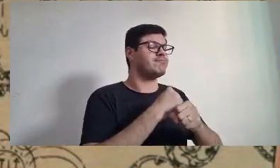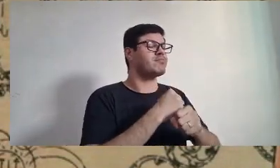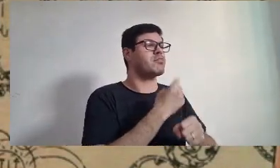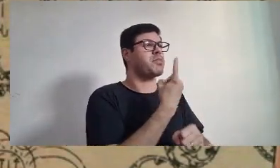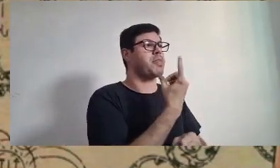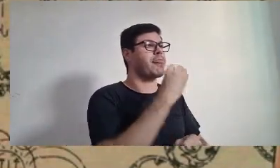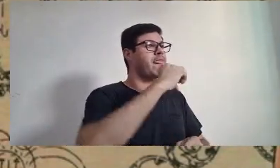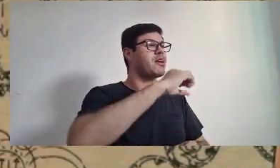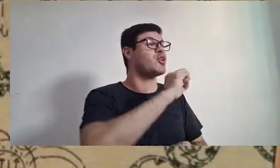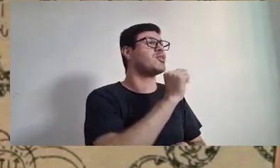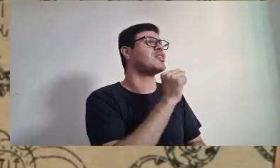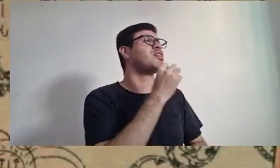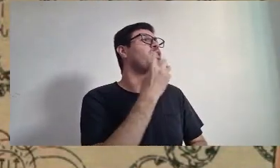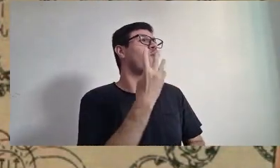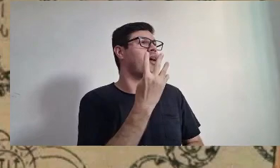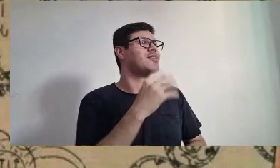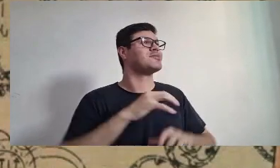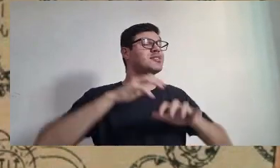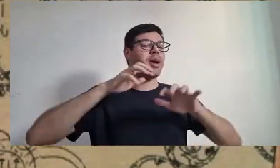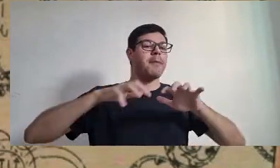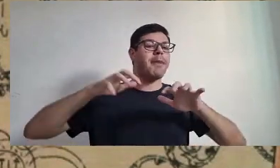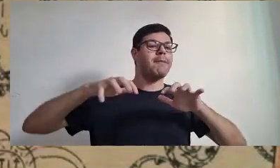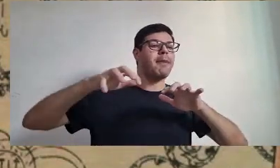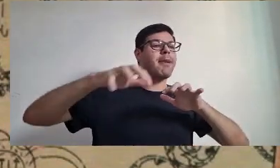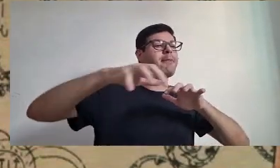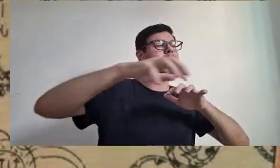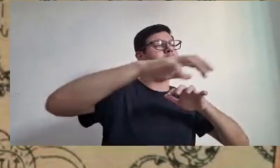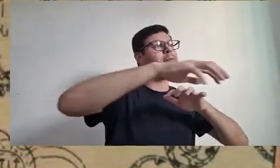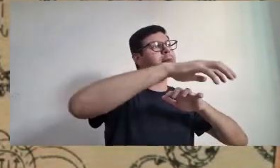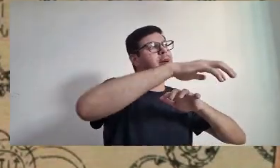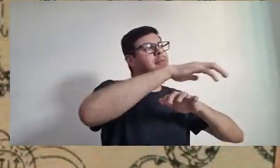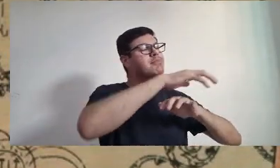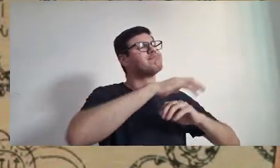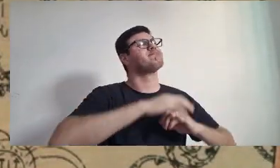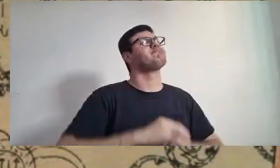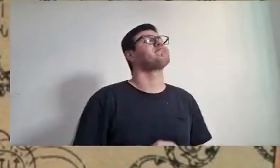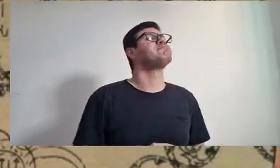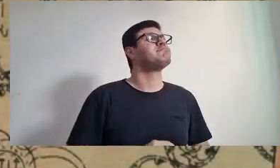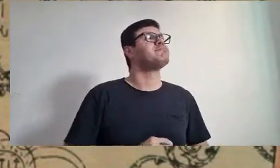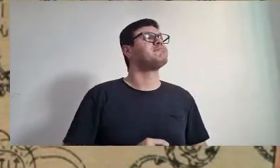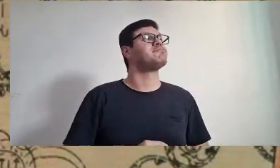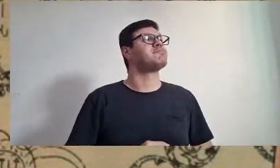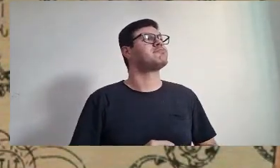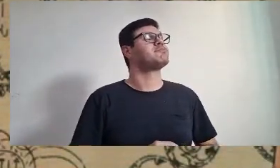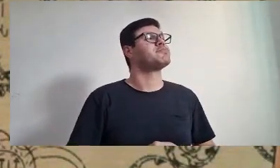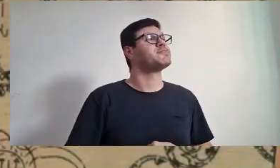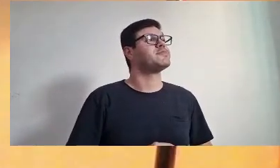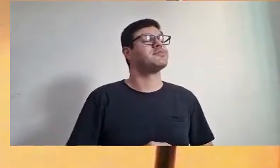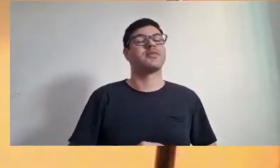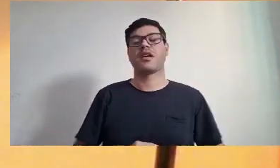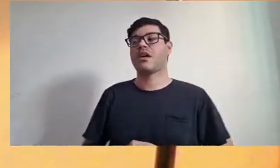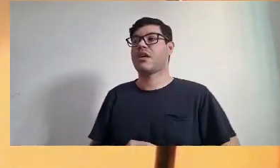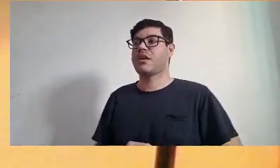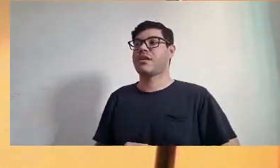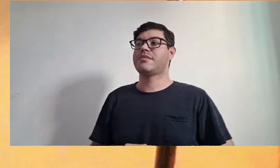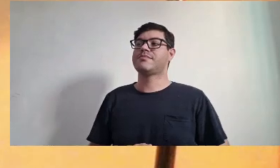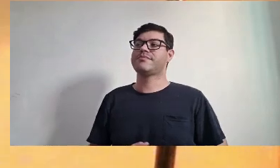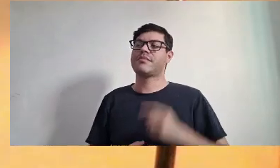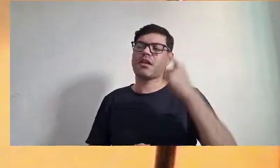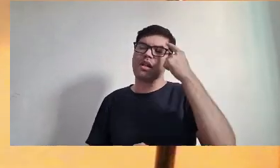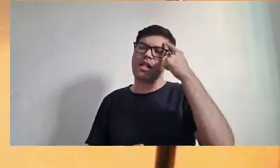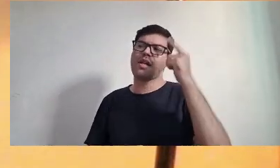compreende Engenheiro Coelho até Santa Rita do Passa Quatro. Muito bem. Muitas cidades. Eu me lembro quando o senhor chegou a